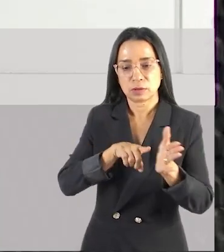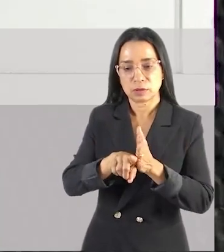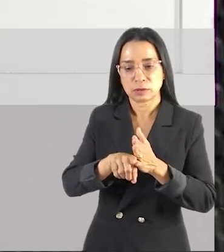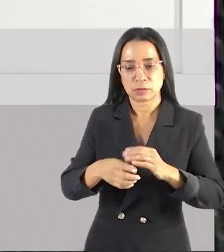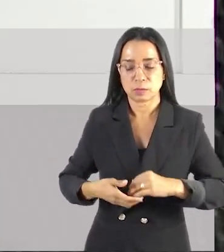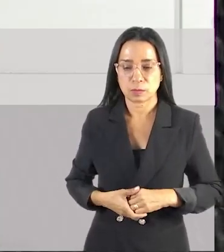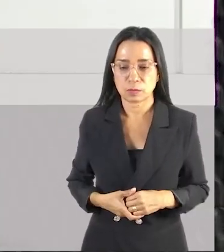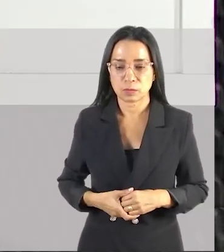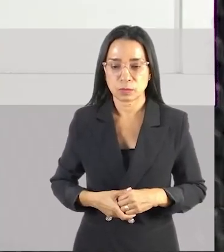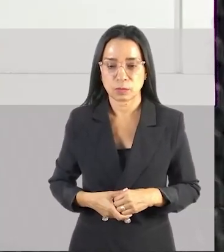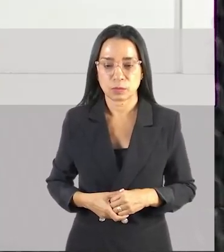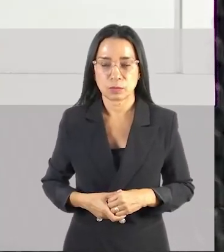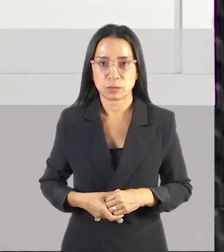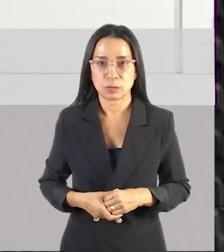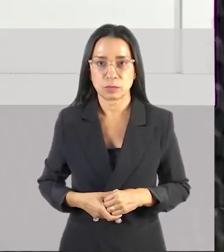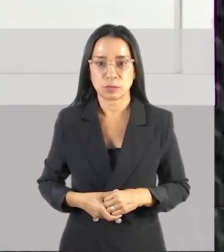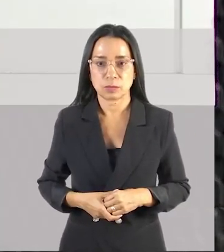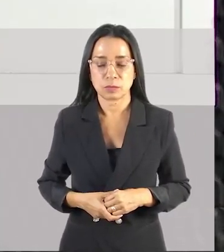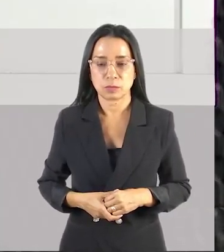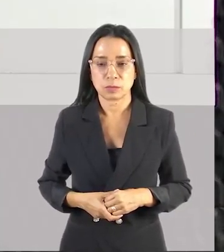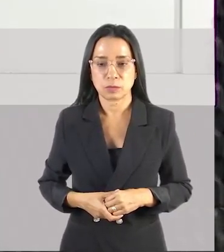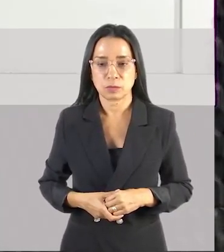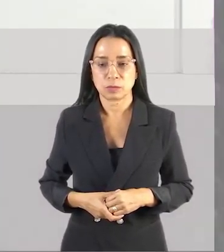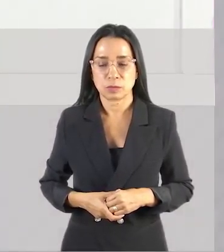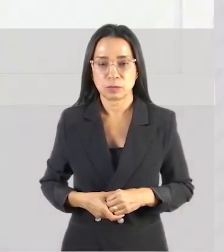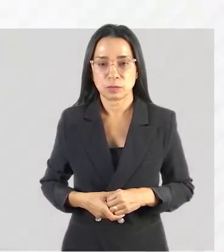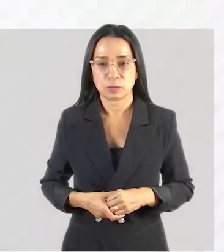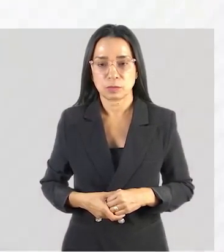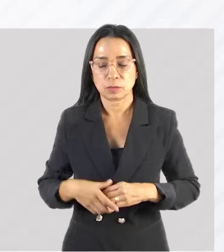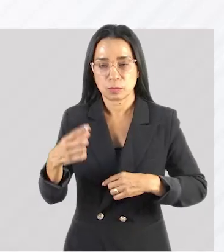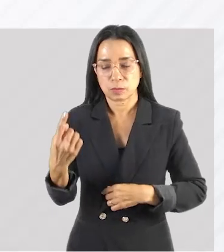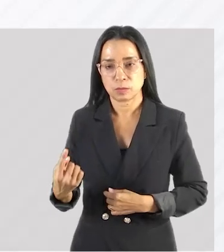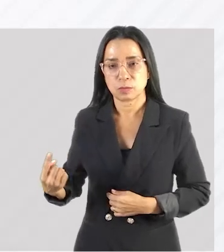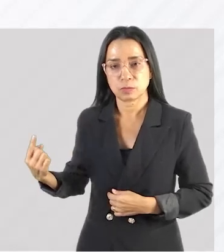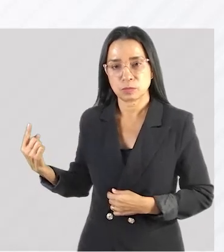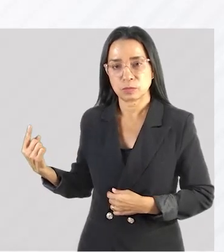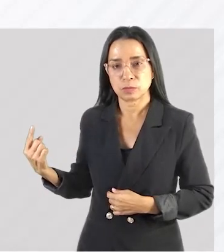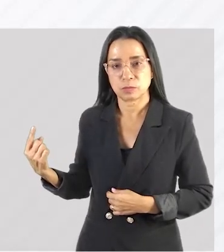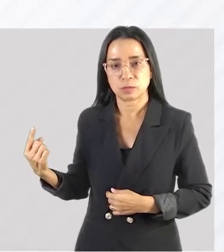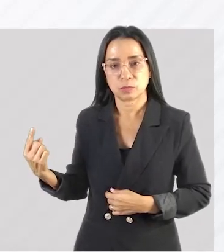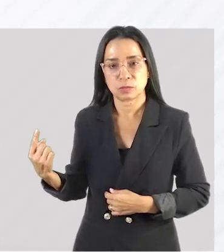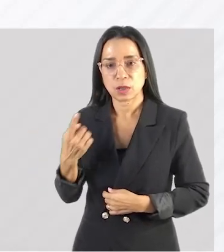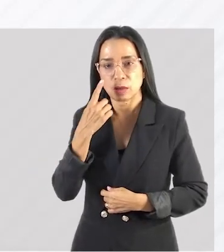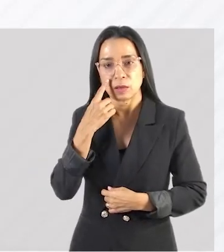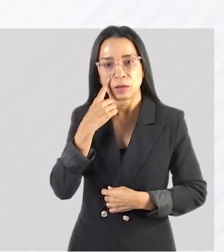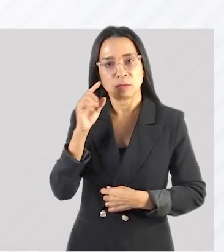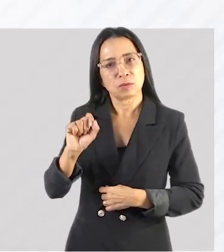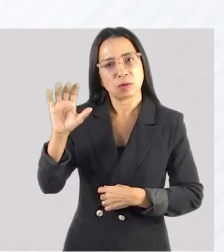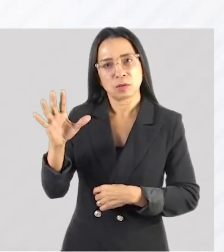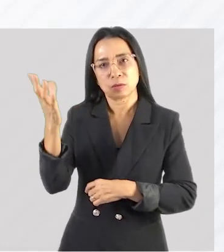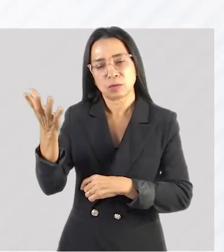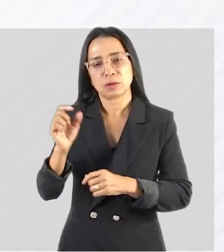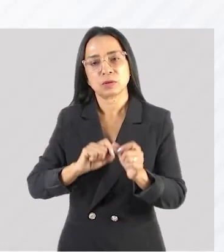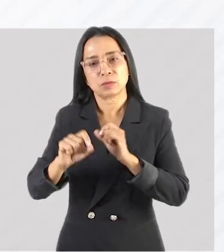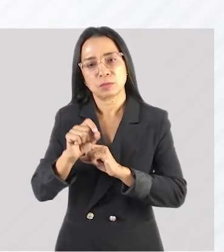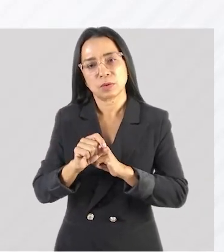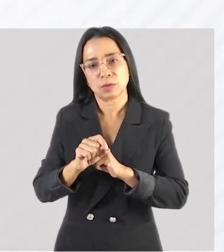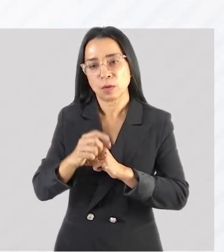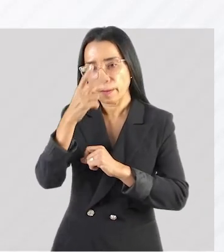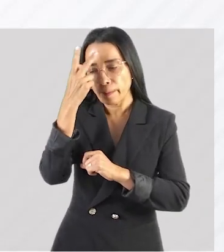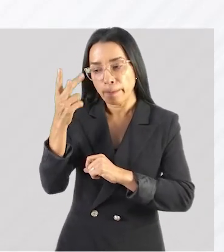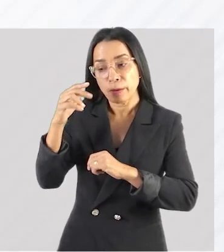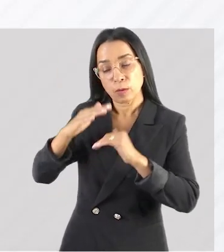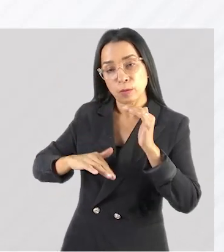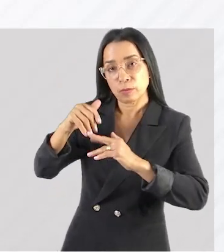dia. Uma questão da UEMA. Analise a situação a seguir. Um arquiteto foi contratado